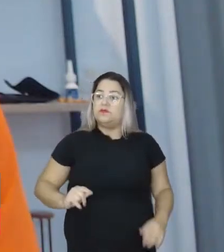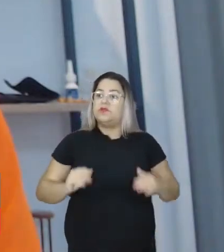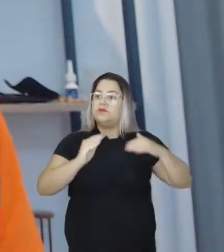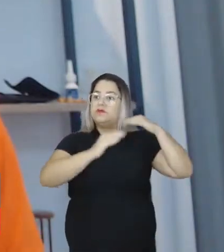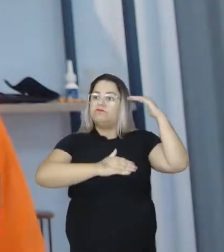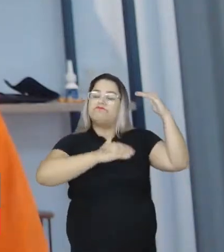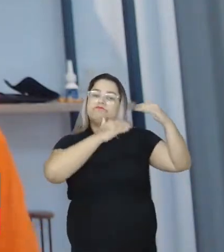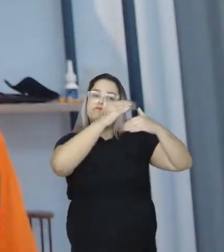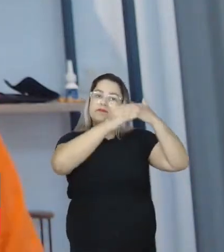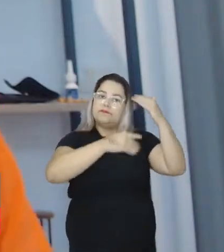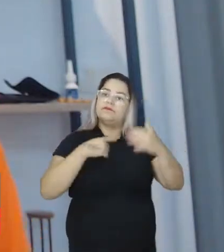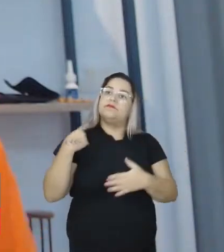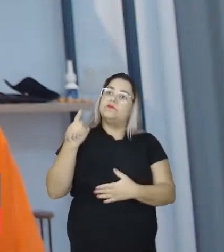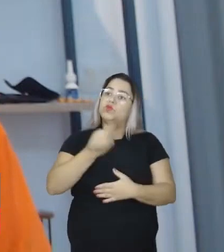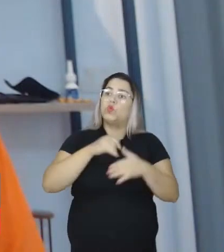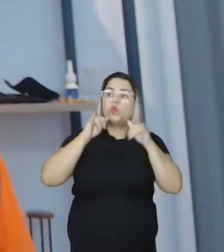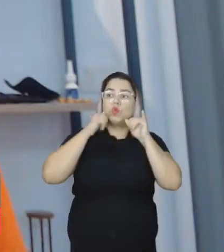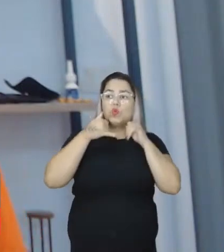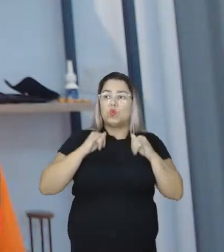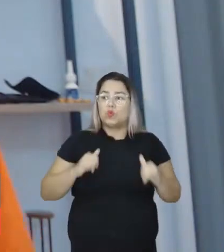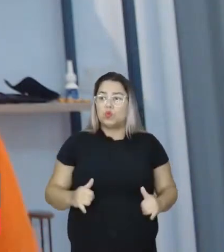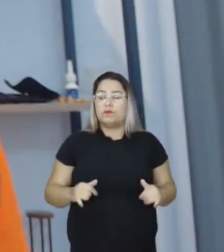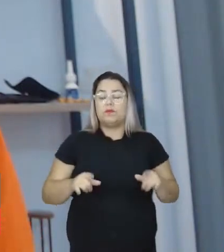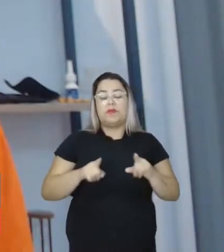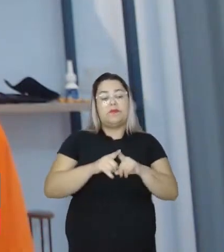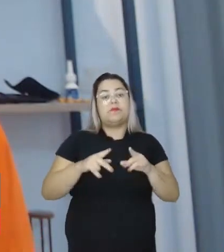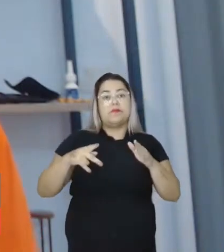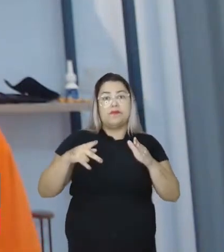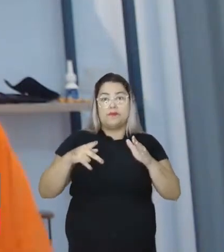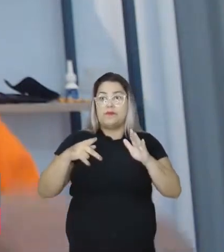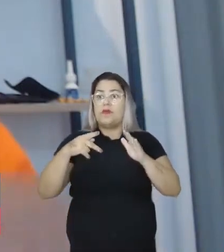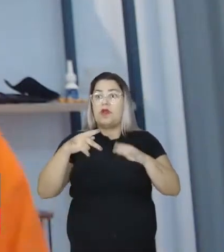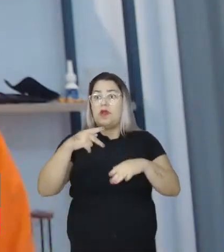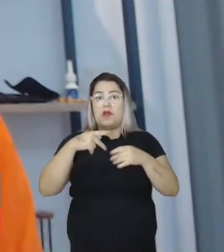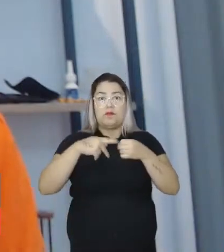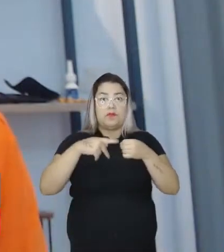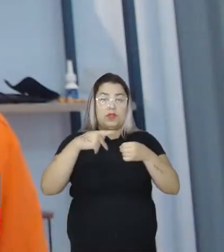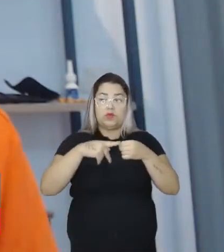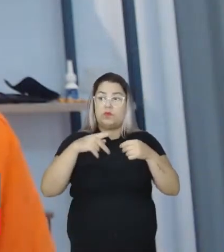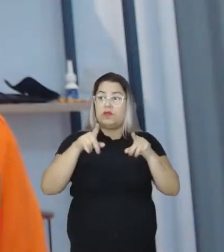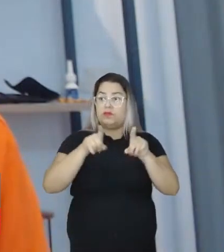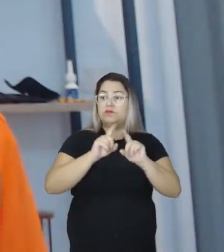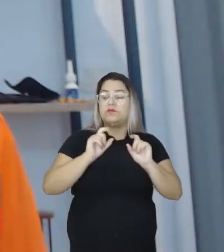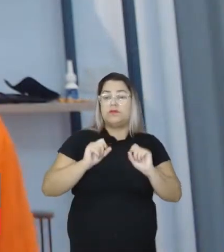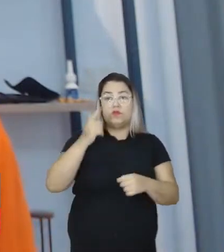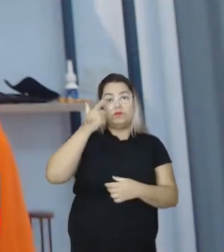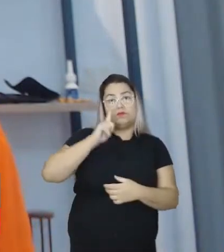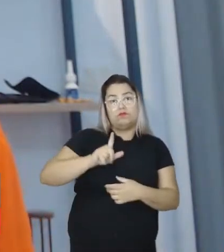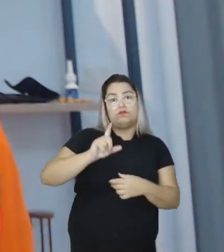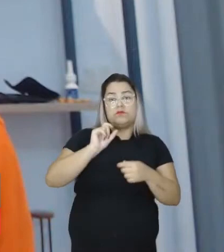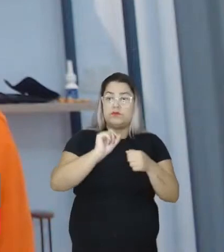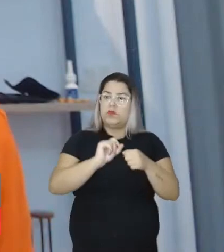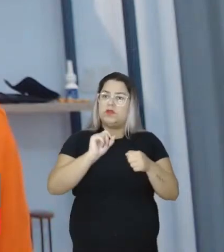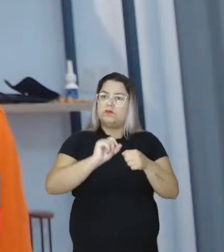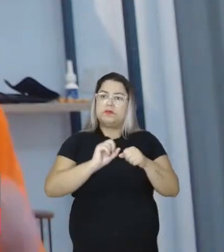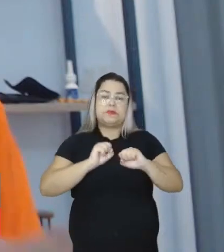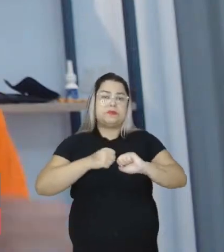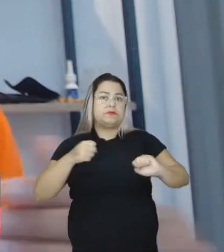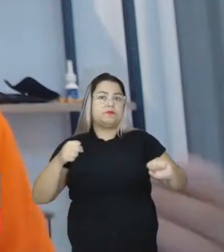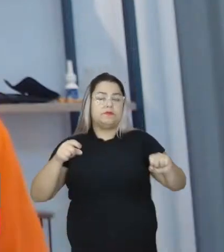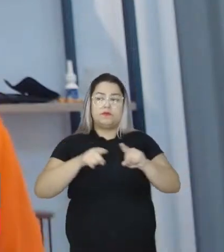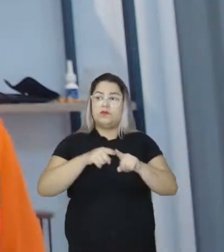nossa tecnologia, e uma empresa pública como a Petrobras consegue fazer isso, além de ter uma capacidade maior, Amanda,